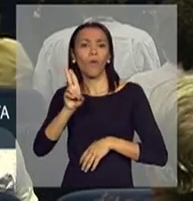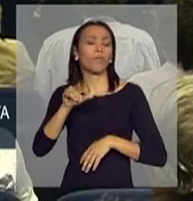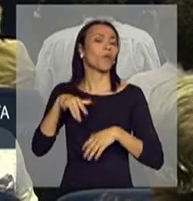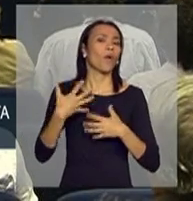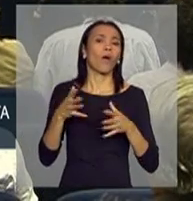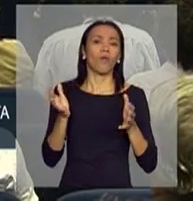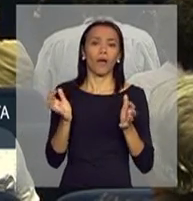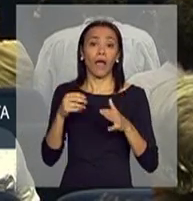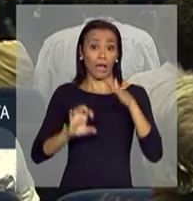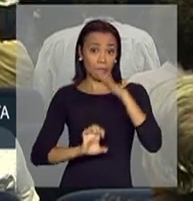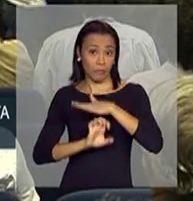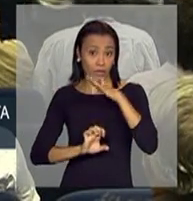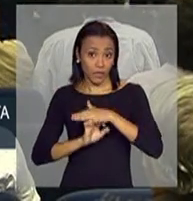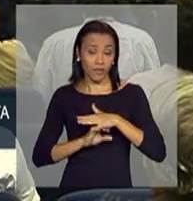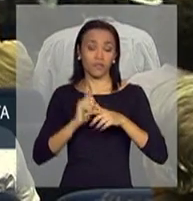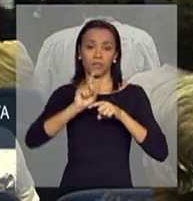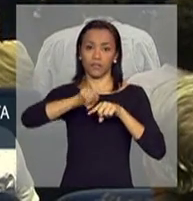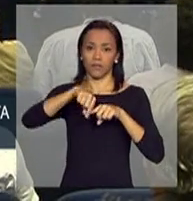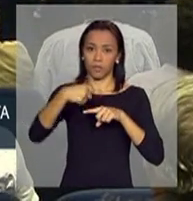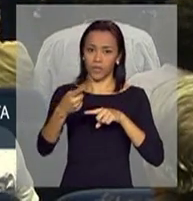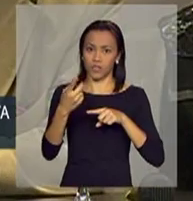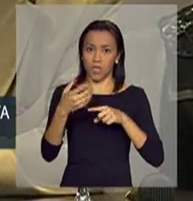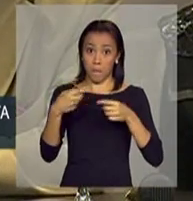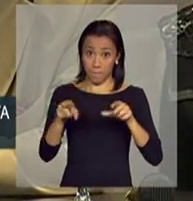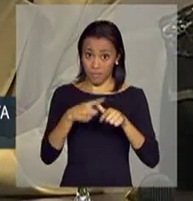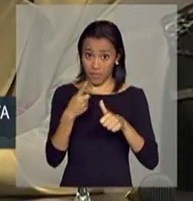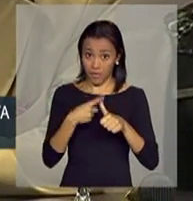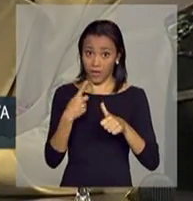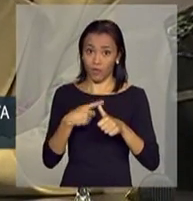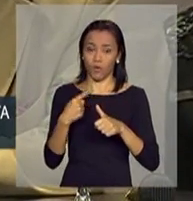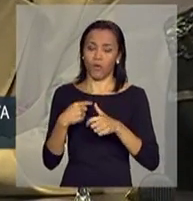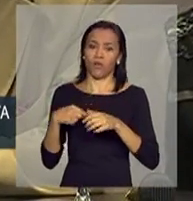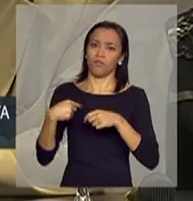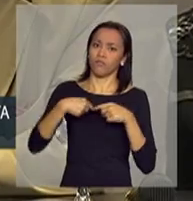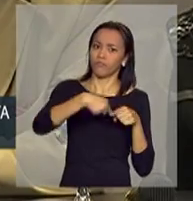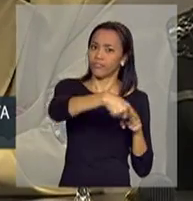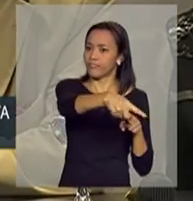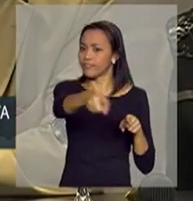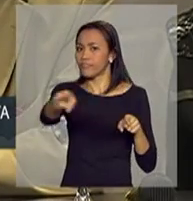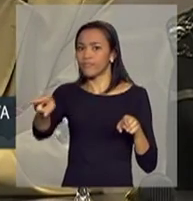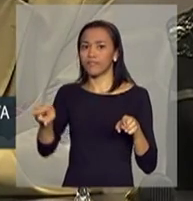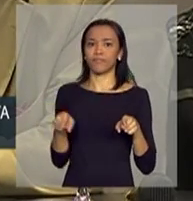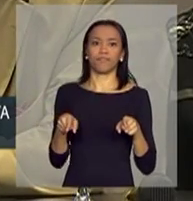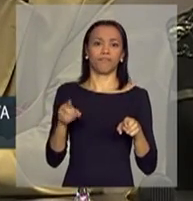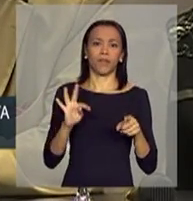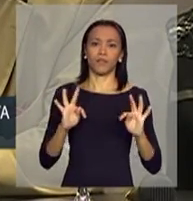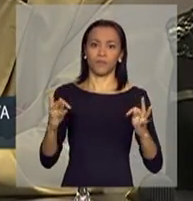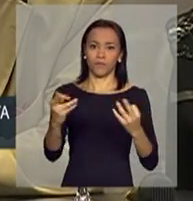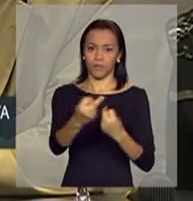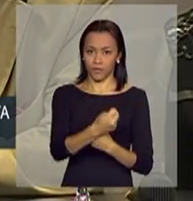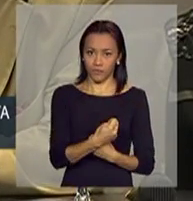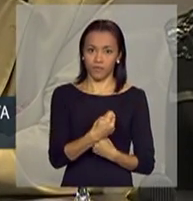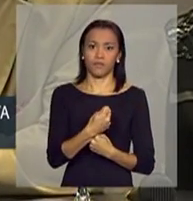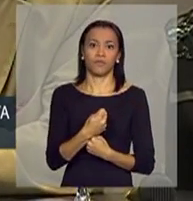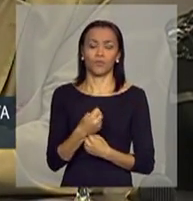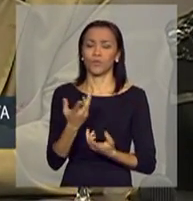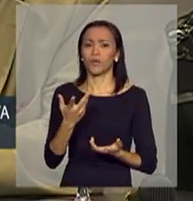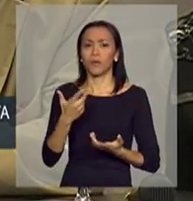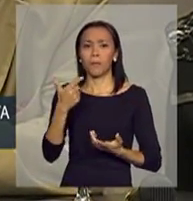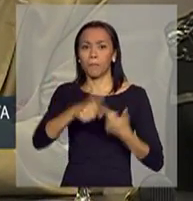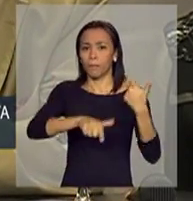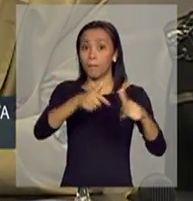que pertence, etc. A ideia é fazer rodas que possam circular o maior